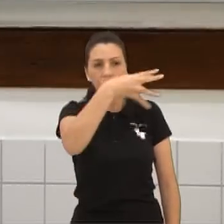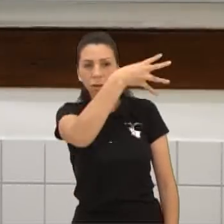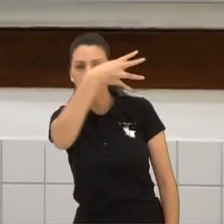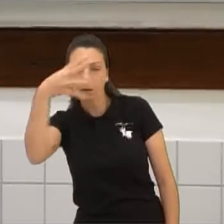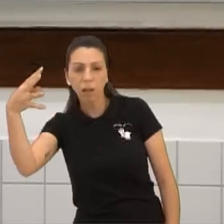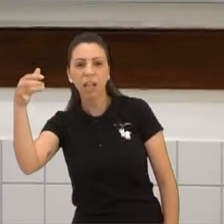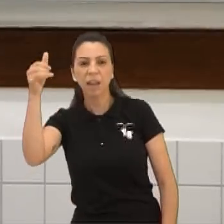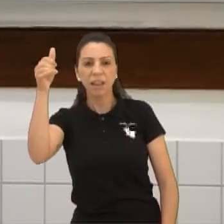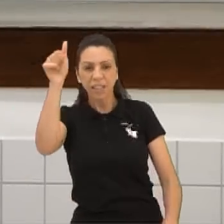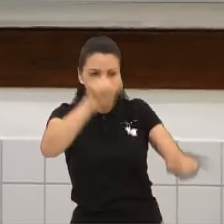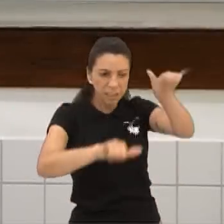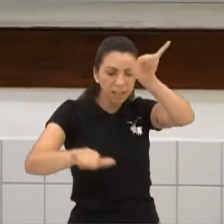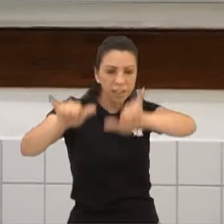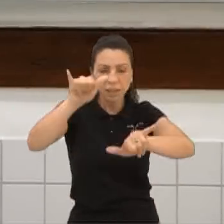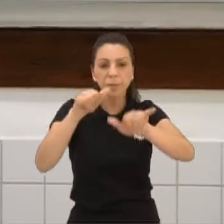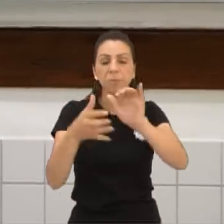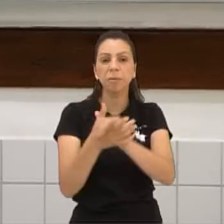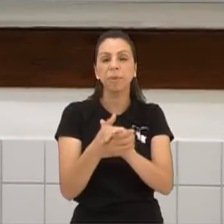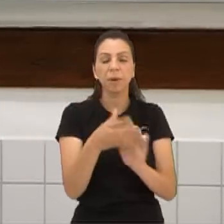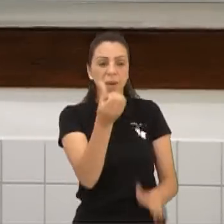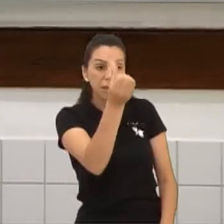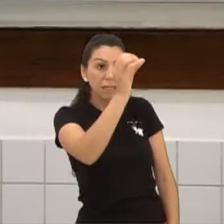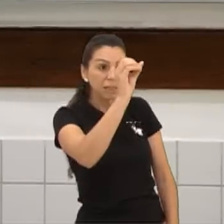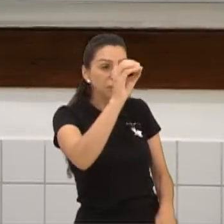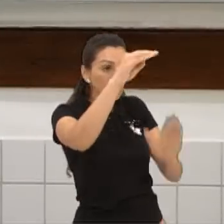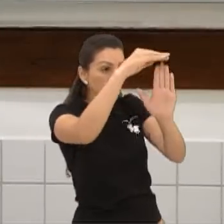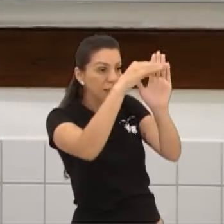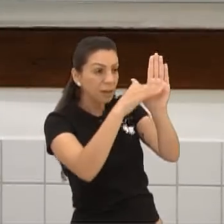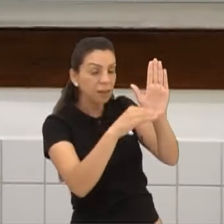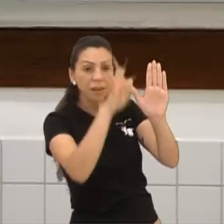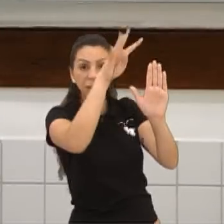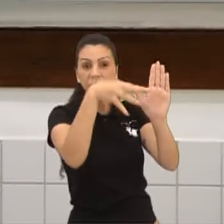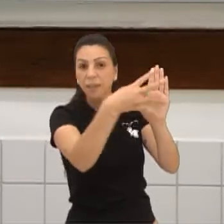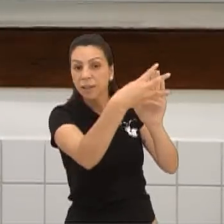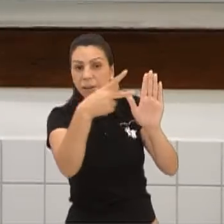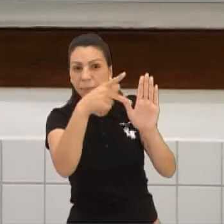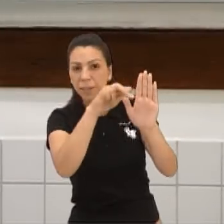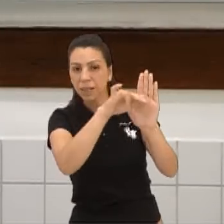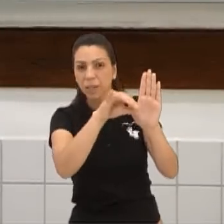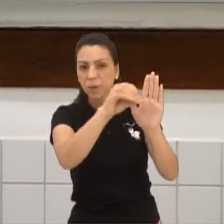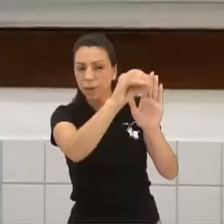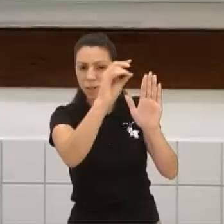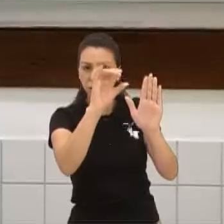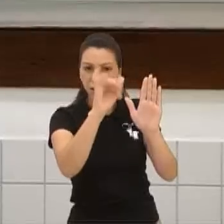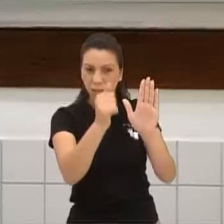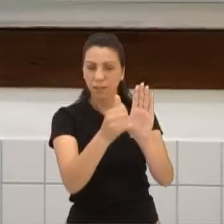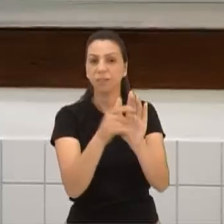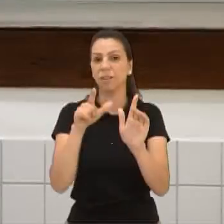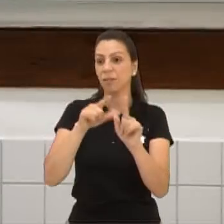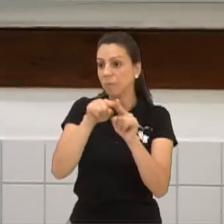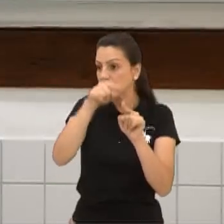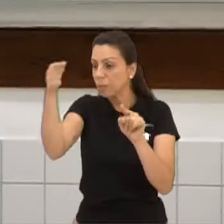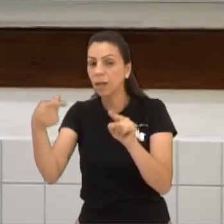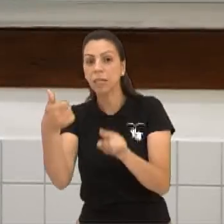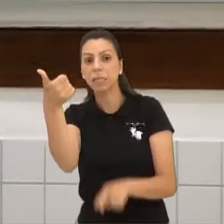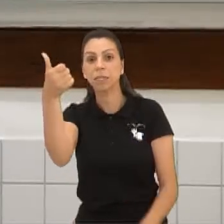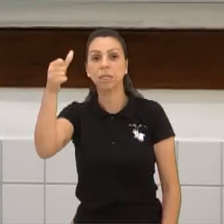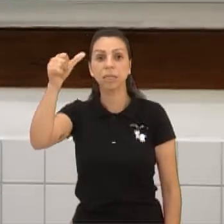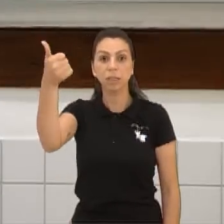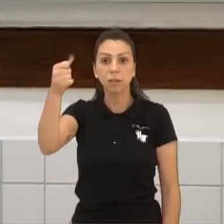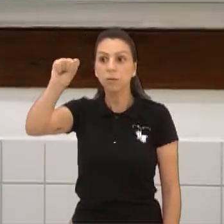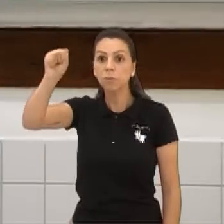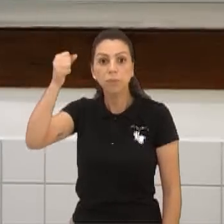para 118, não foi à toa. Em pouco tempo, vamos dizer assim, na história da humanidade, em pouco tempo, foi graças a